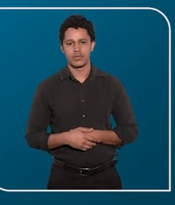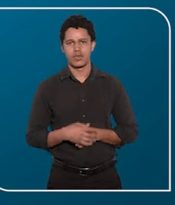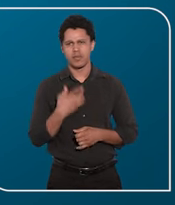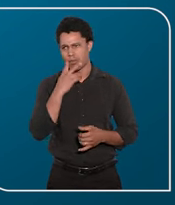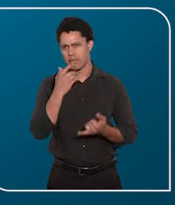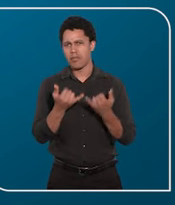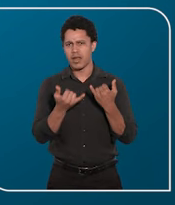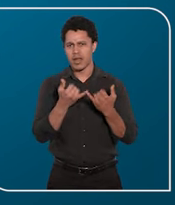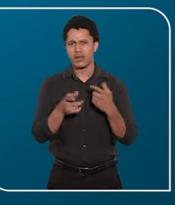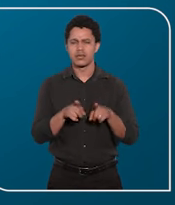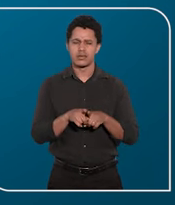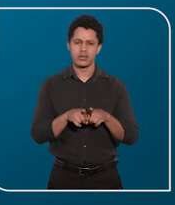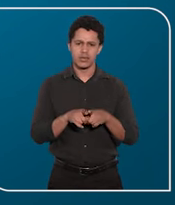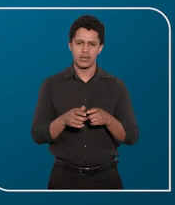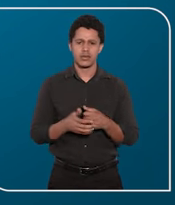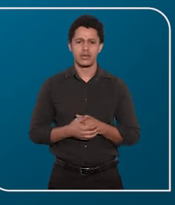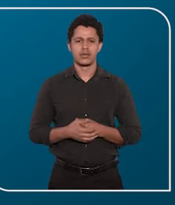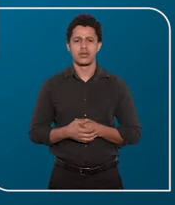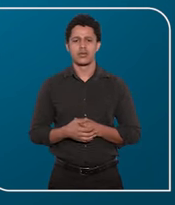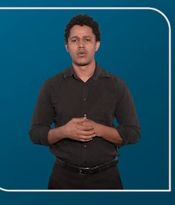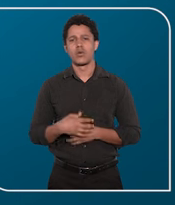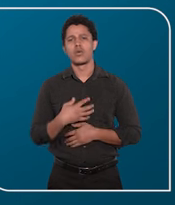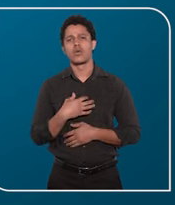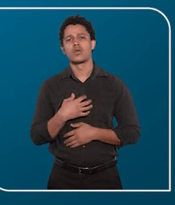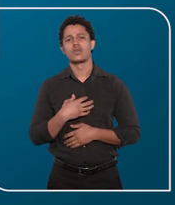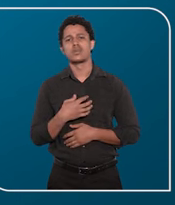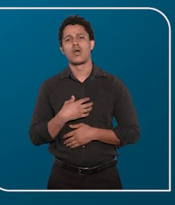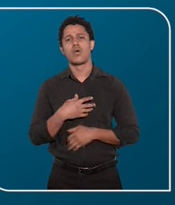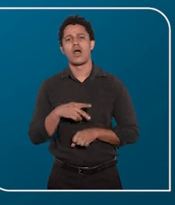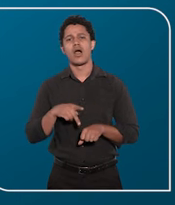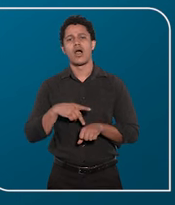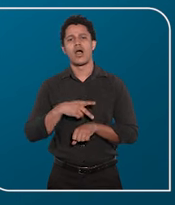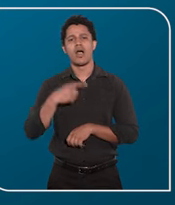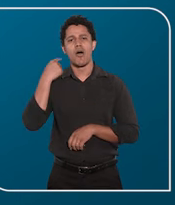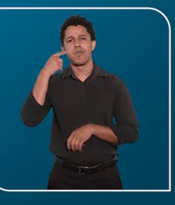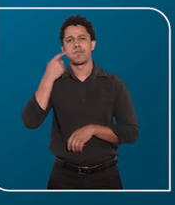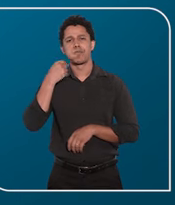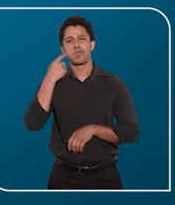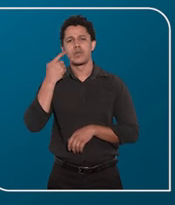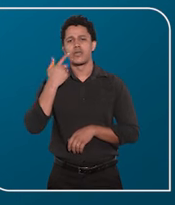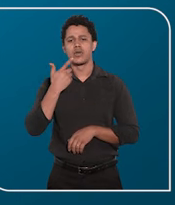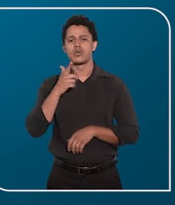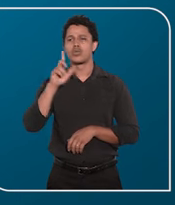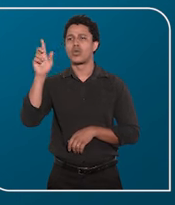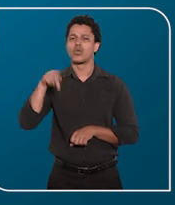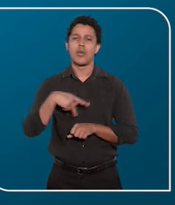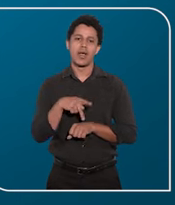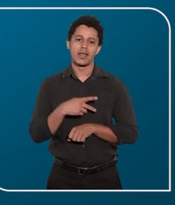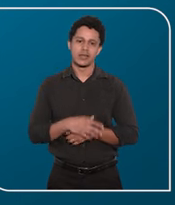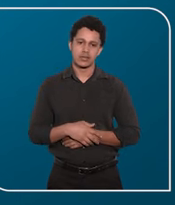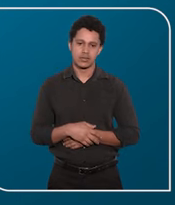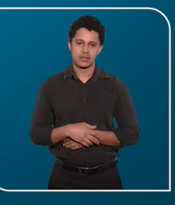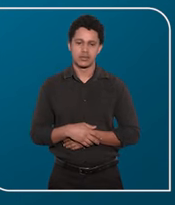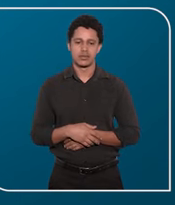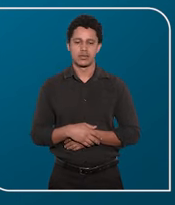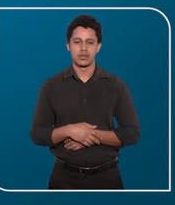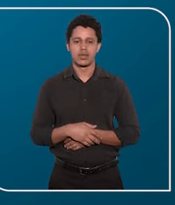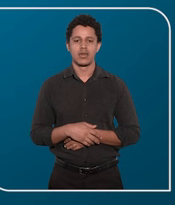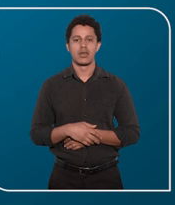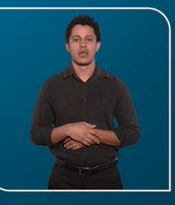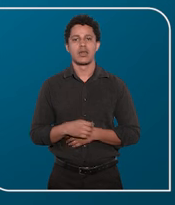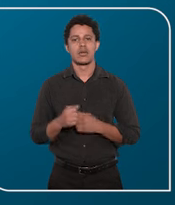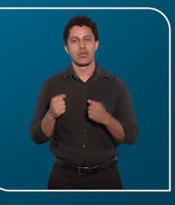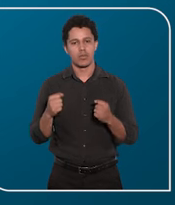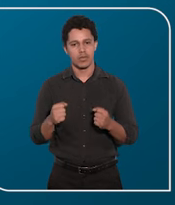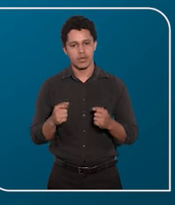aproveitando, com a condição do advogado estrangeiro. Aquele advogado que é advogado em outro país, ele pode exercer a advocacia